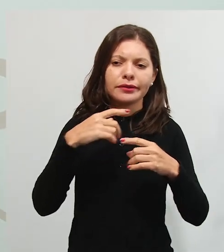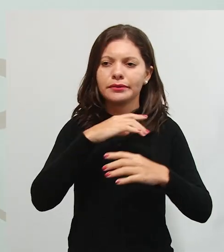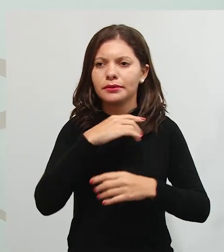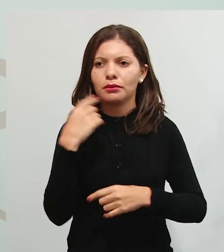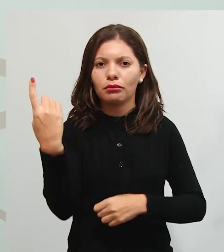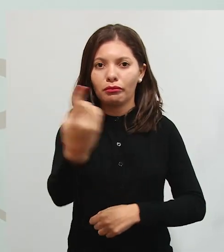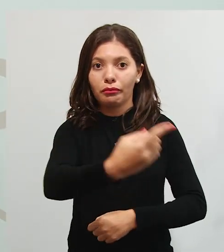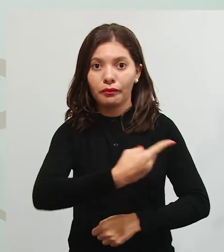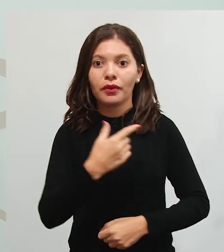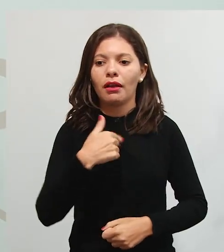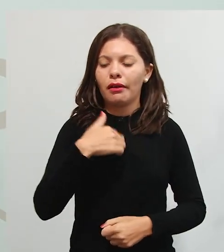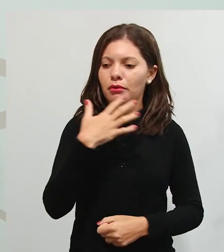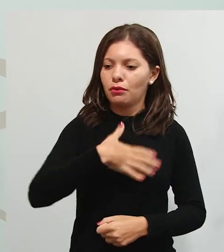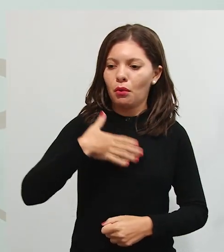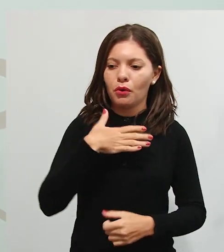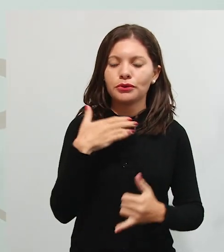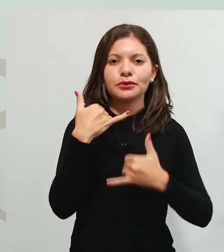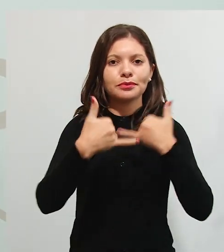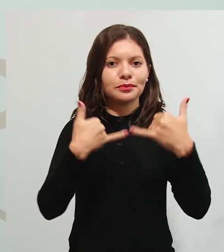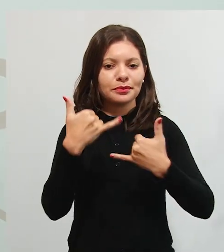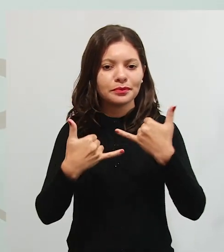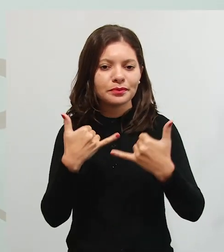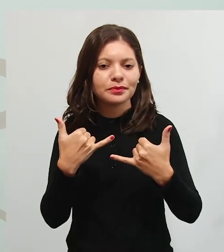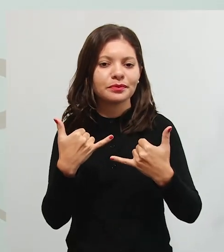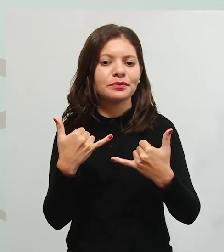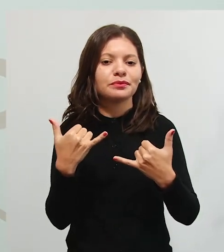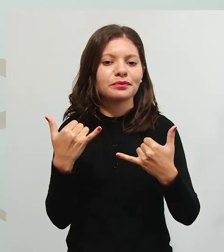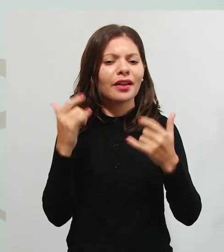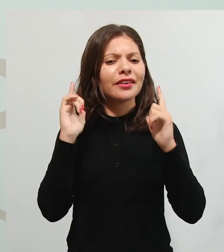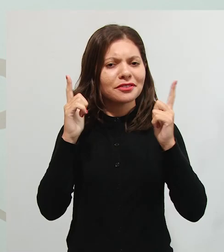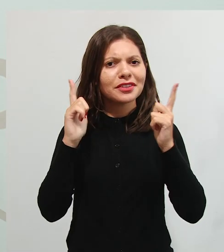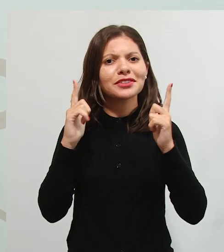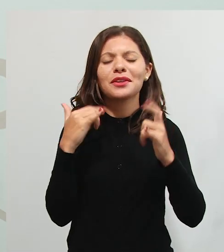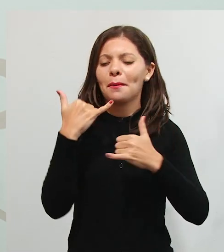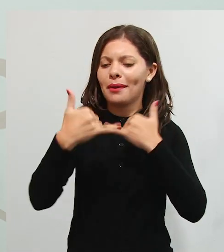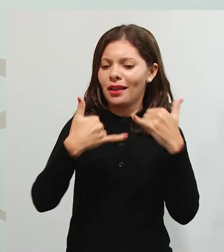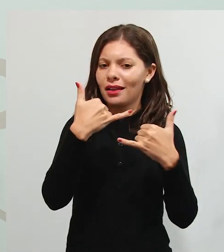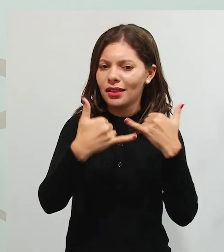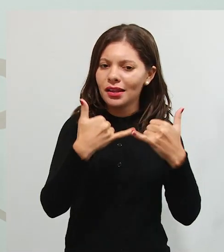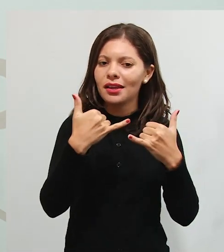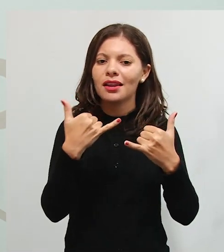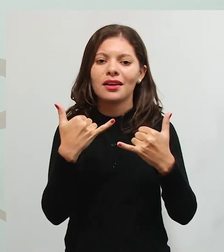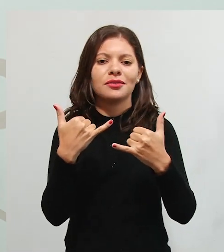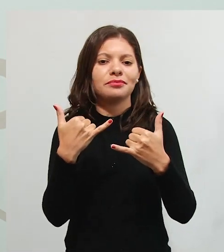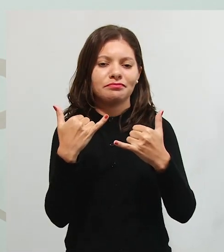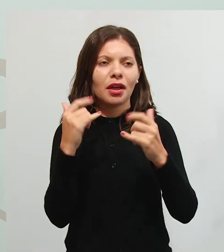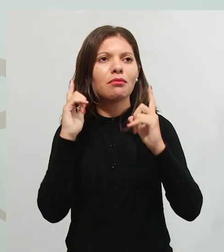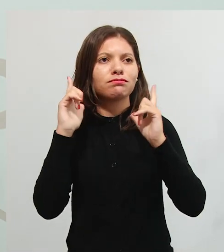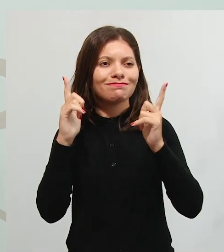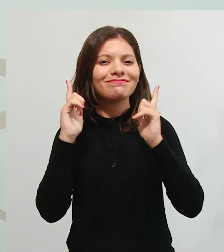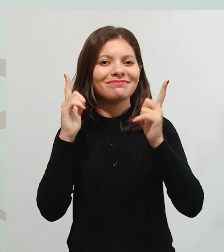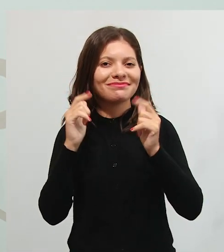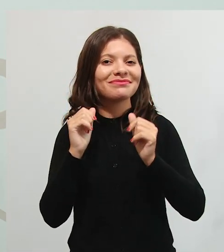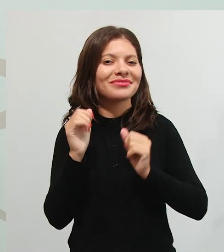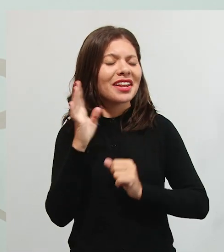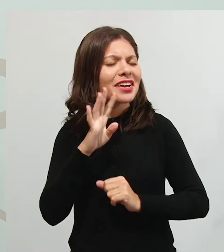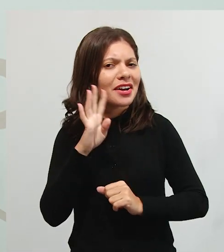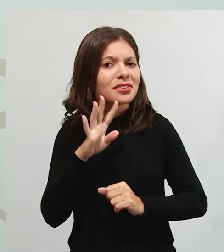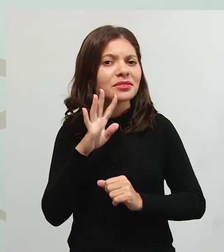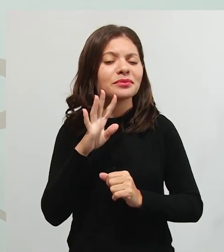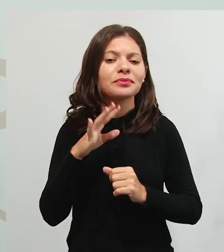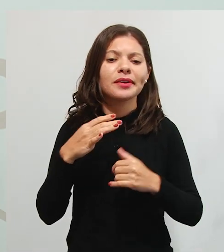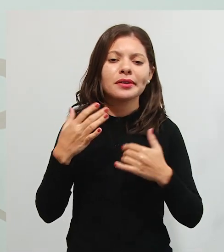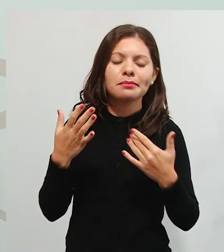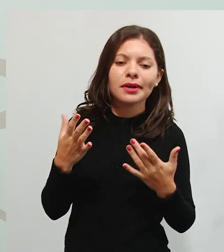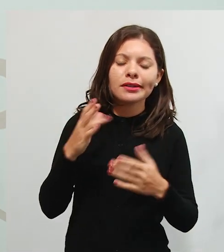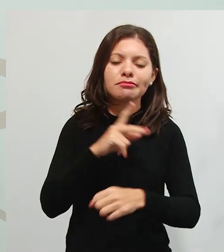de brincar, eu gosto de brincar, né? A gente gosta do que é divertido, e brincadeira tem a ver com diversão. Mas quando a gente fala assim